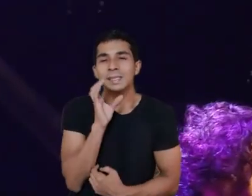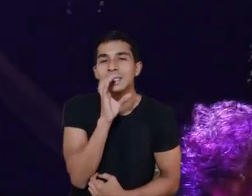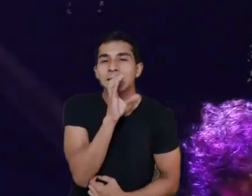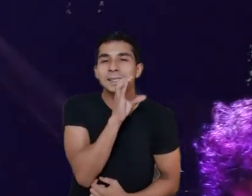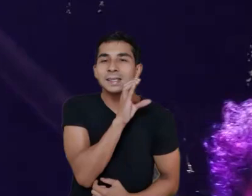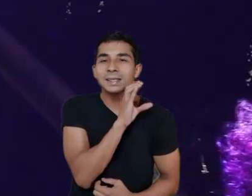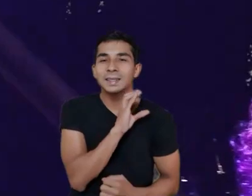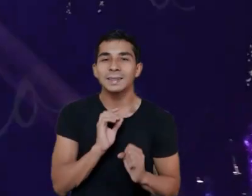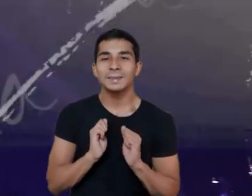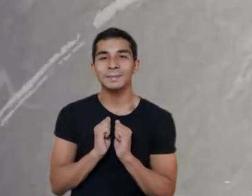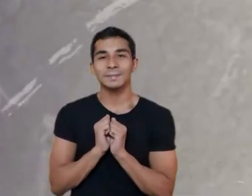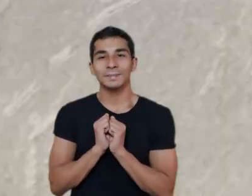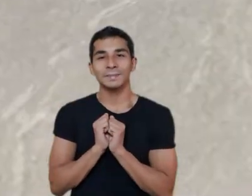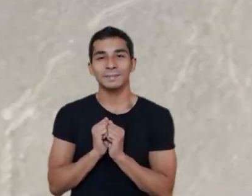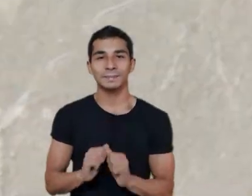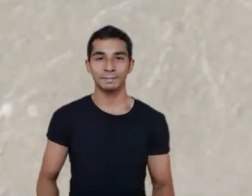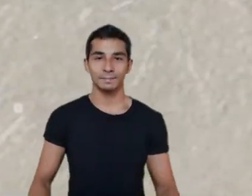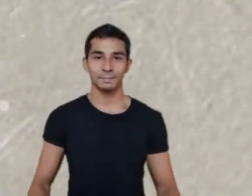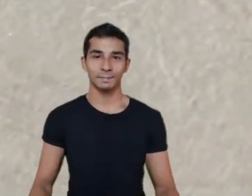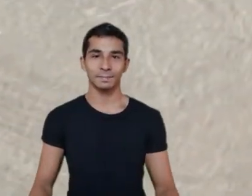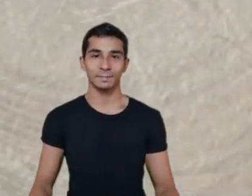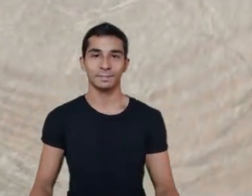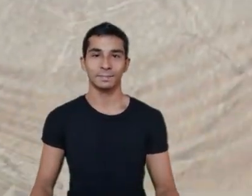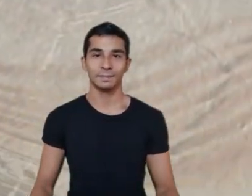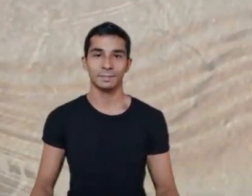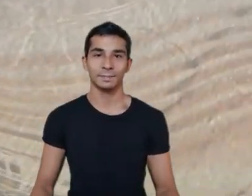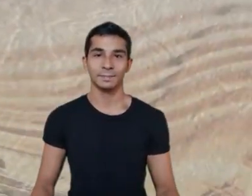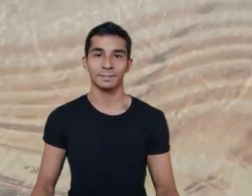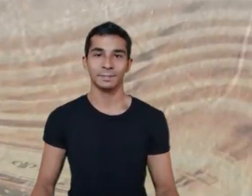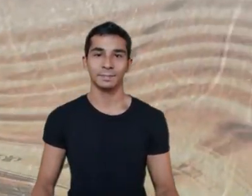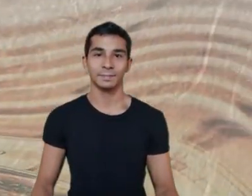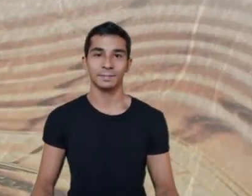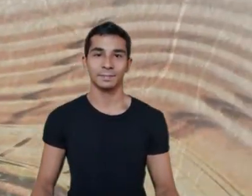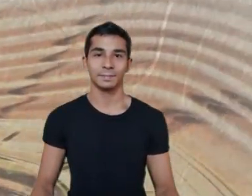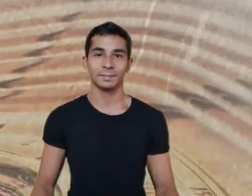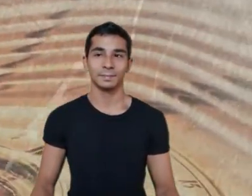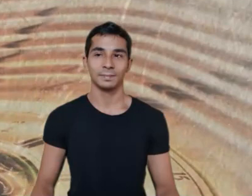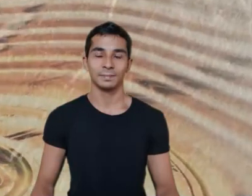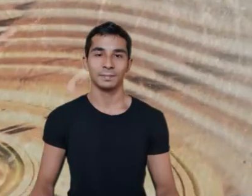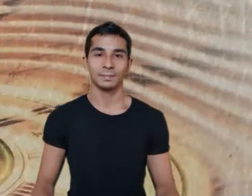We'll be right back.